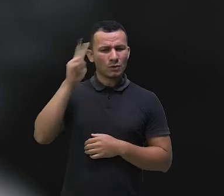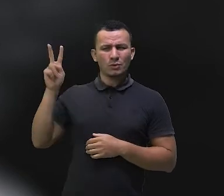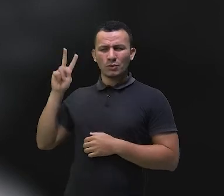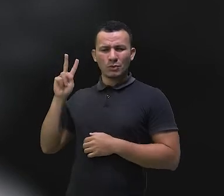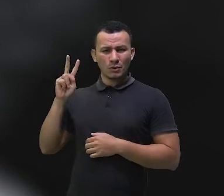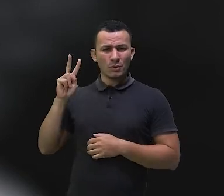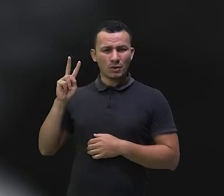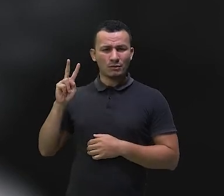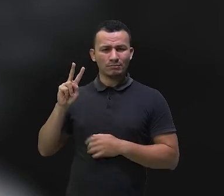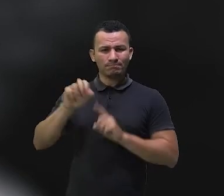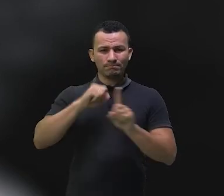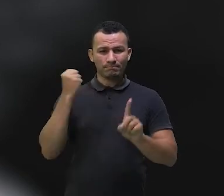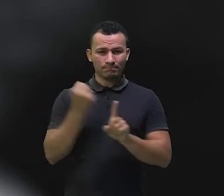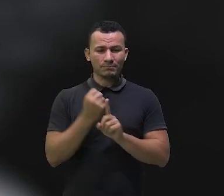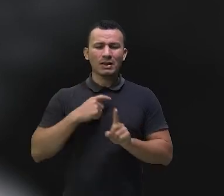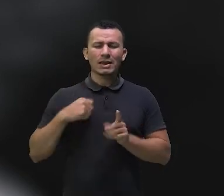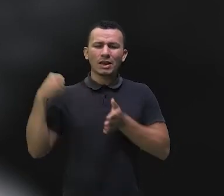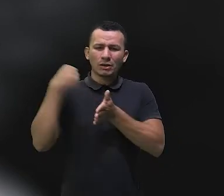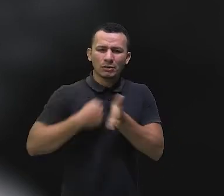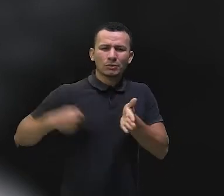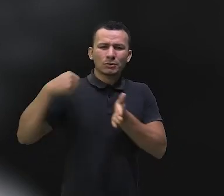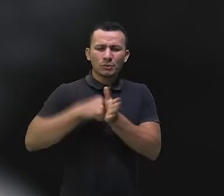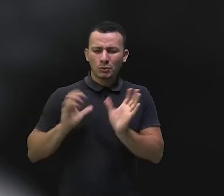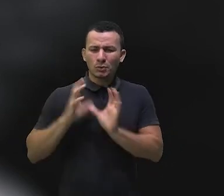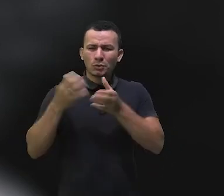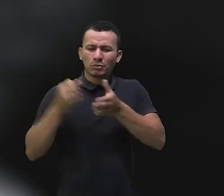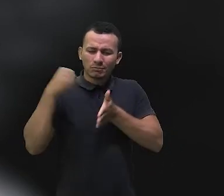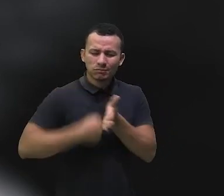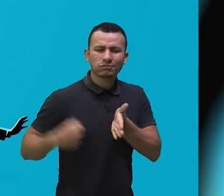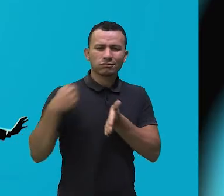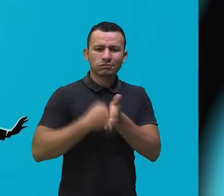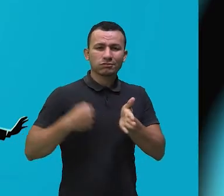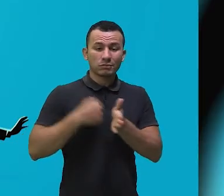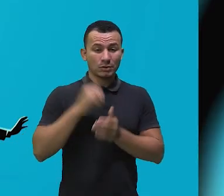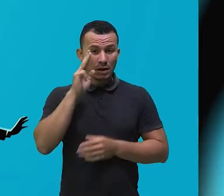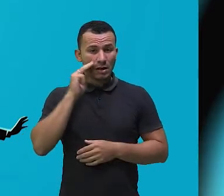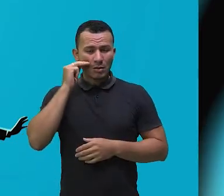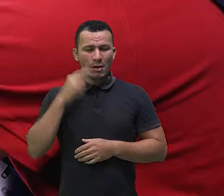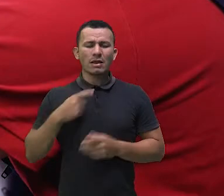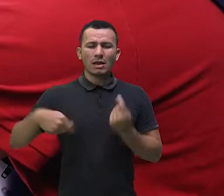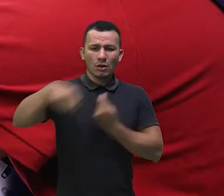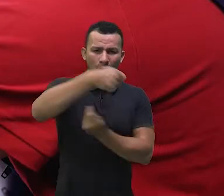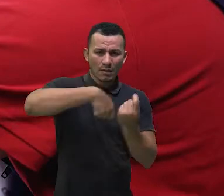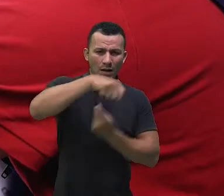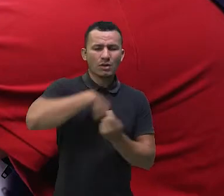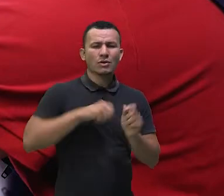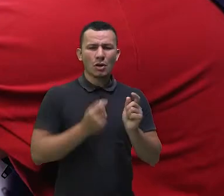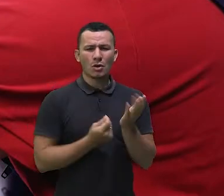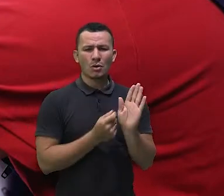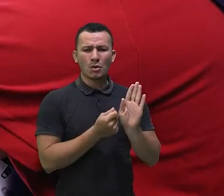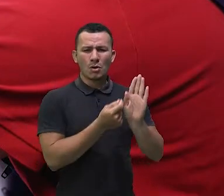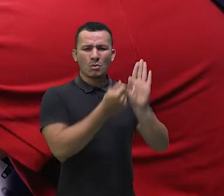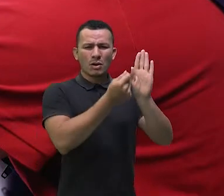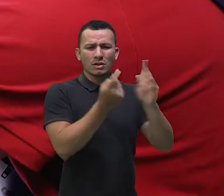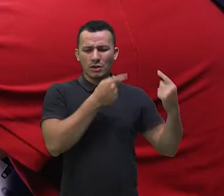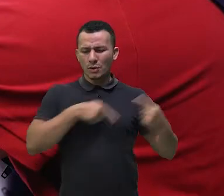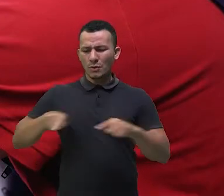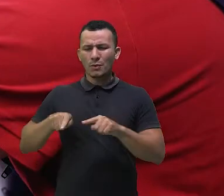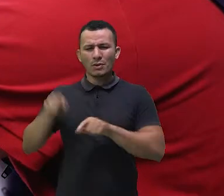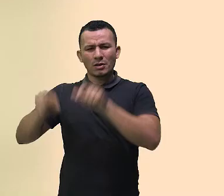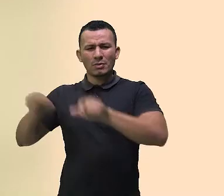humanidade é a história da luta de classes. Karl Marx. Capitalismo. Burguesia versus